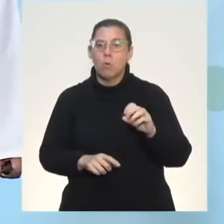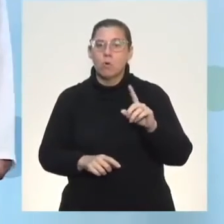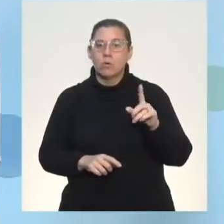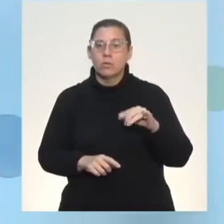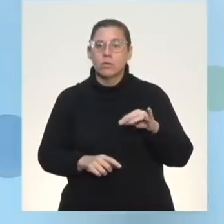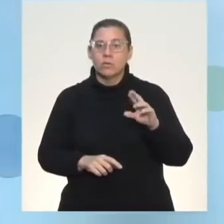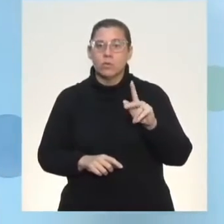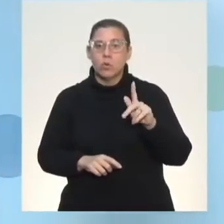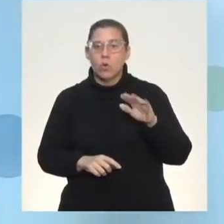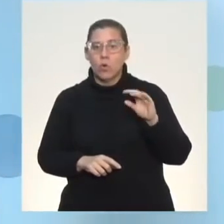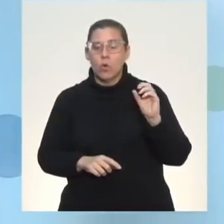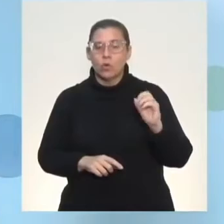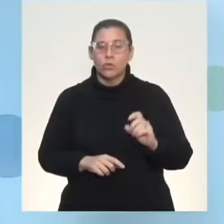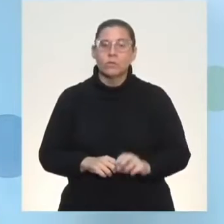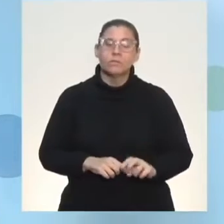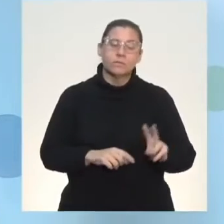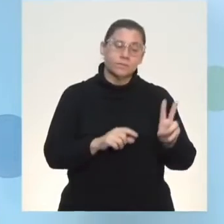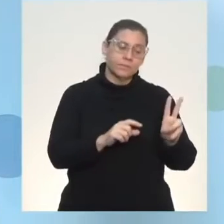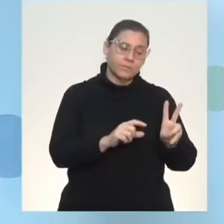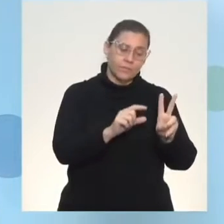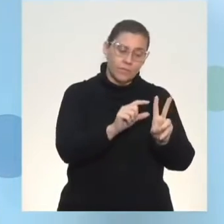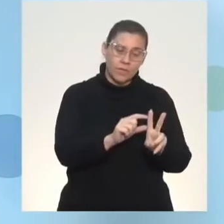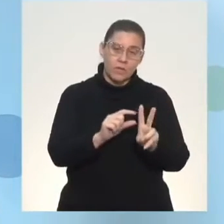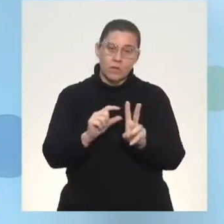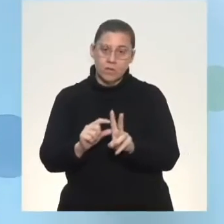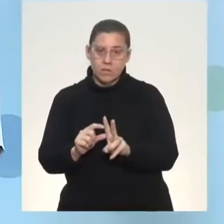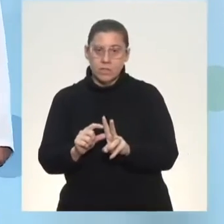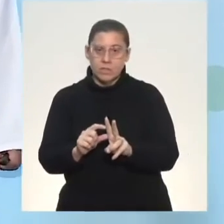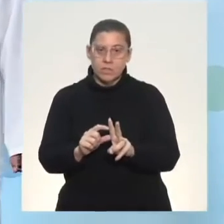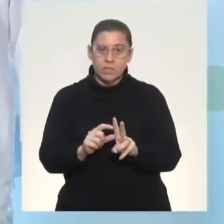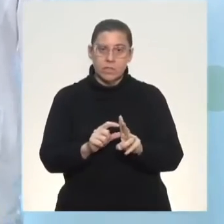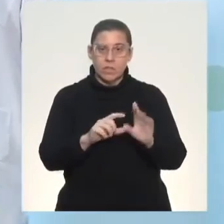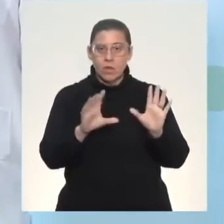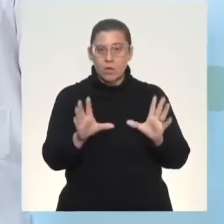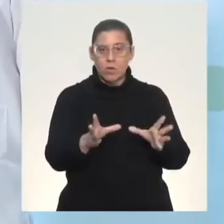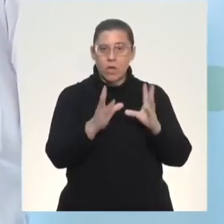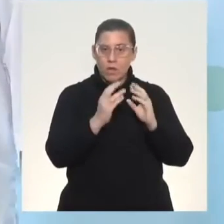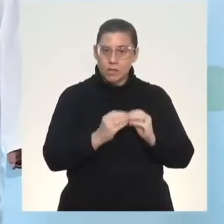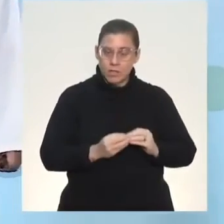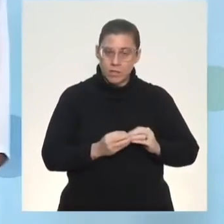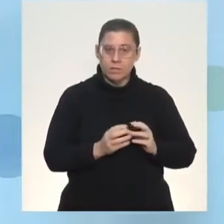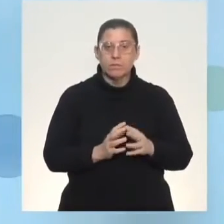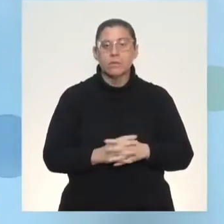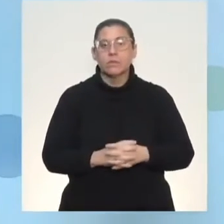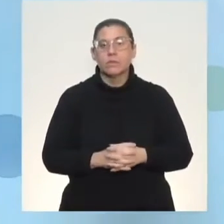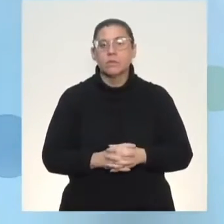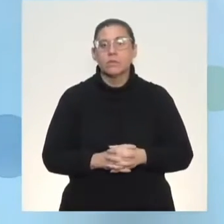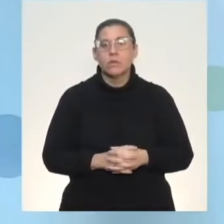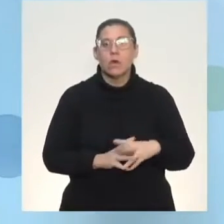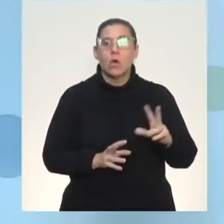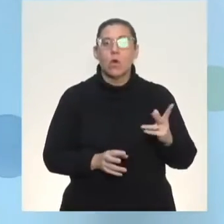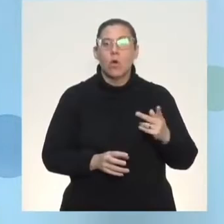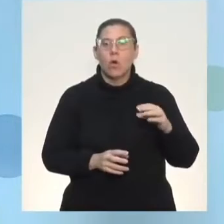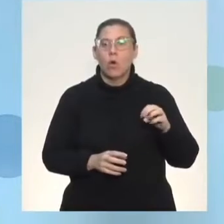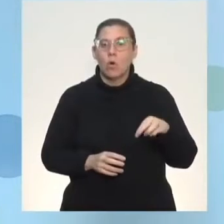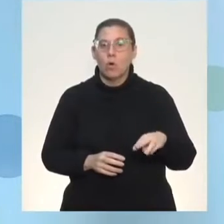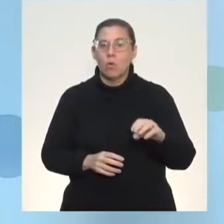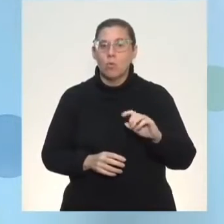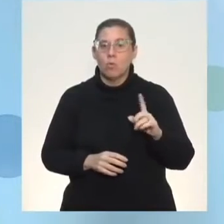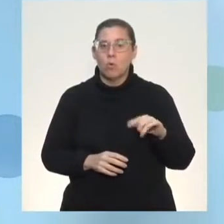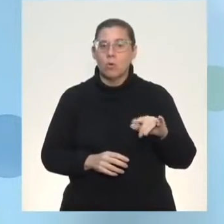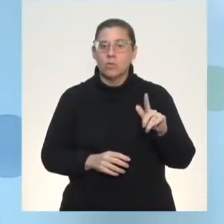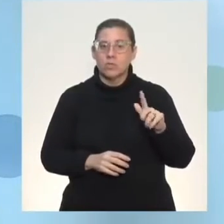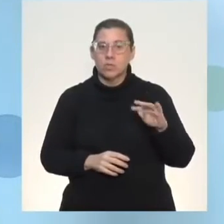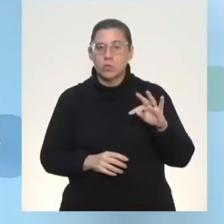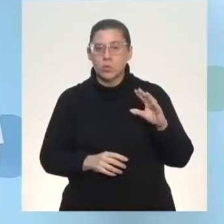1/4 Vzinho, que a gente pode chamar de homozigoto recessivo. Ou 1/2 de homozigoto, de